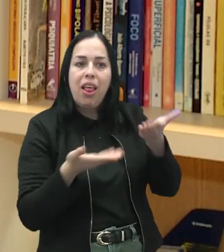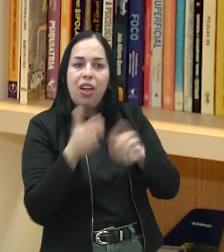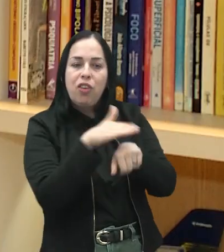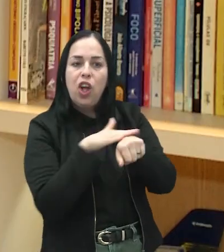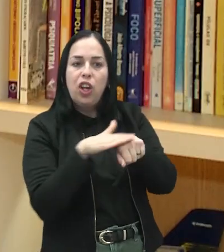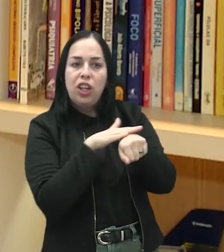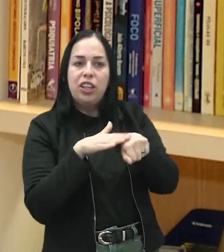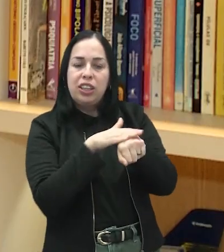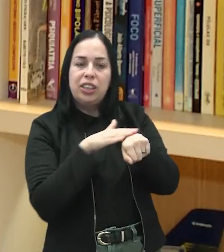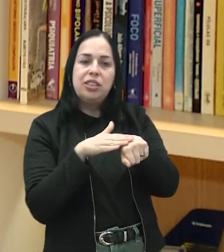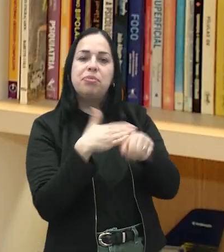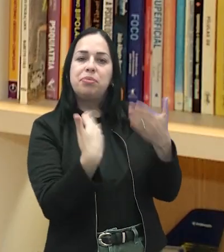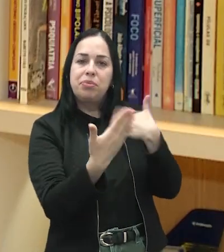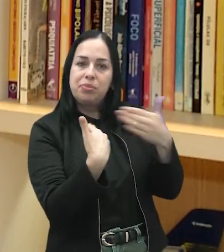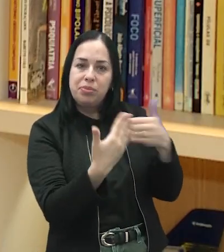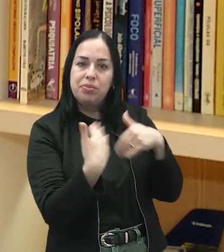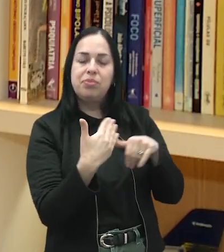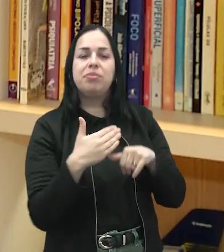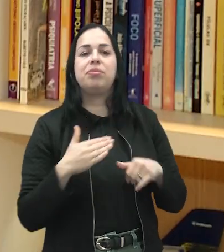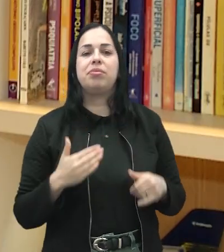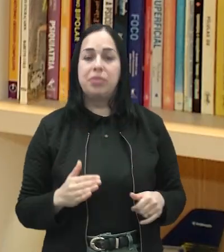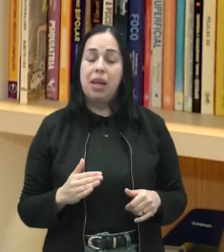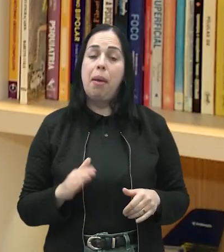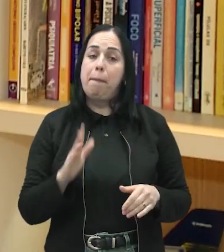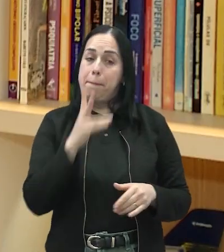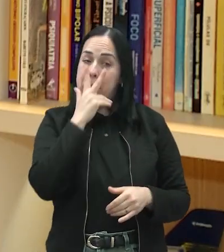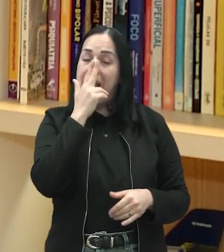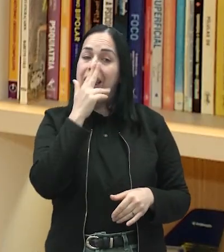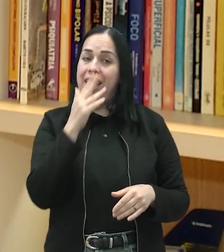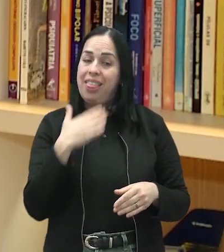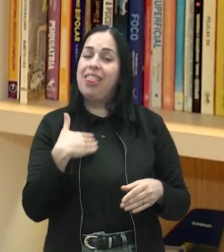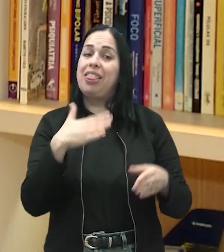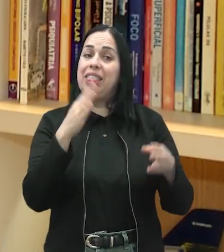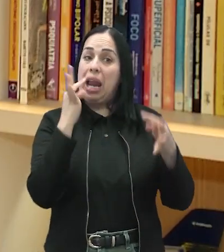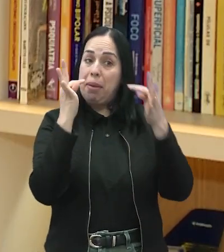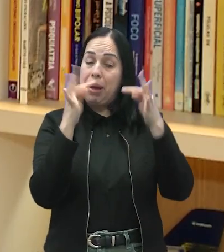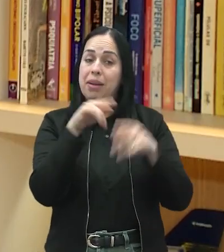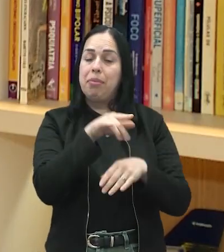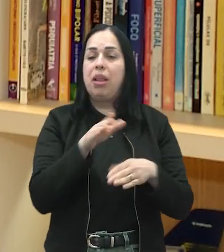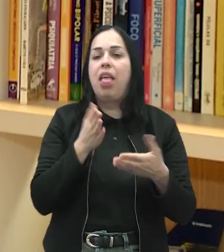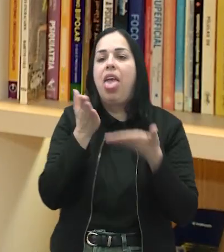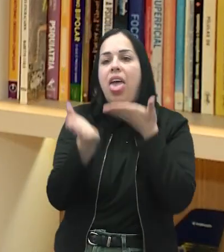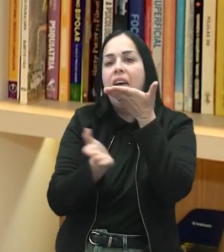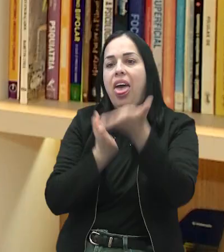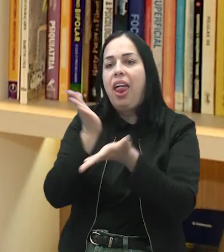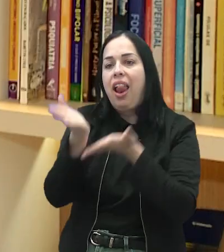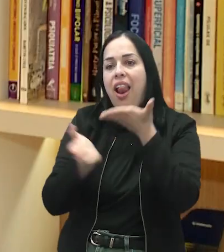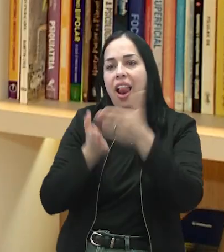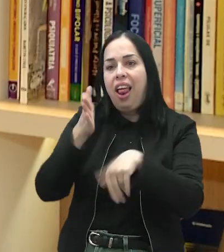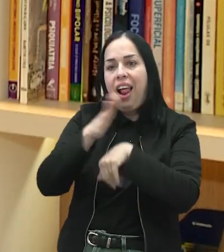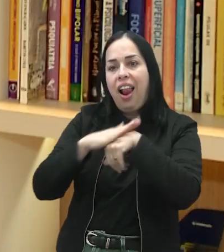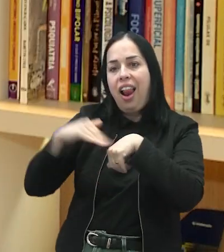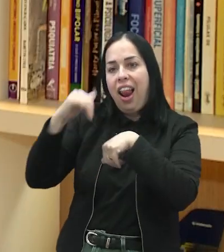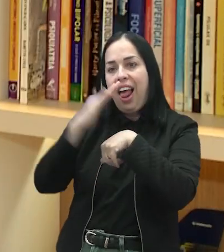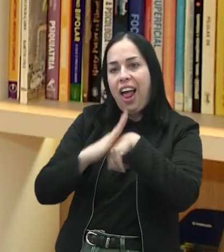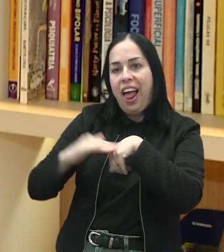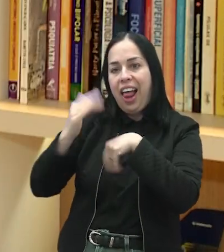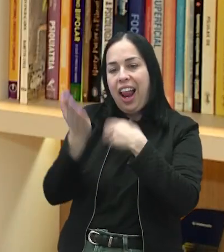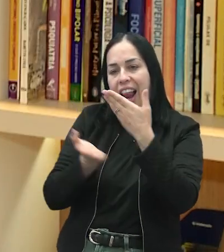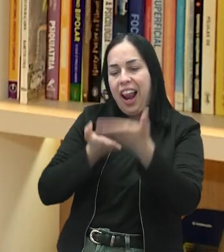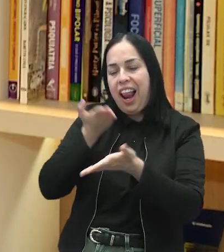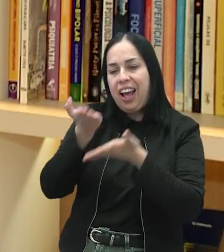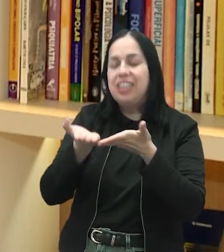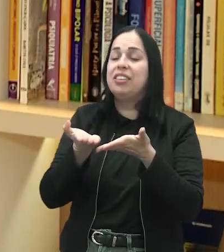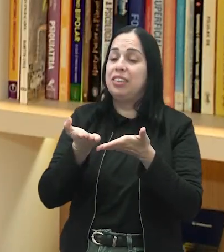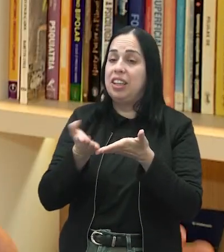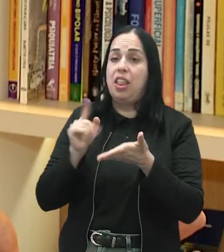as conversas que você desenvolve com ela, mesmo emulando um terapeuta, ela pode agradar você, não necessariamente desenvolver uma estrutura